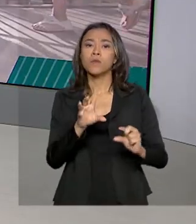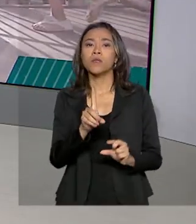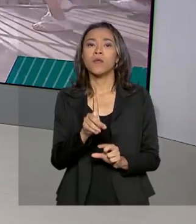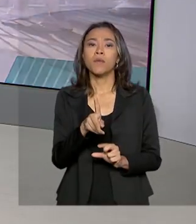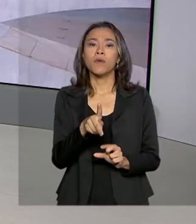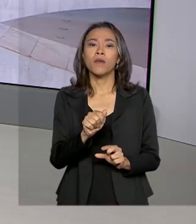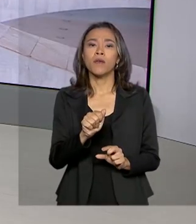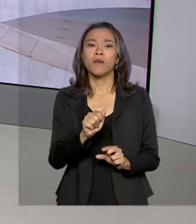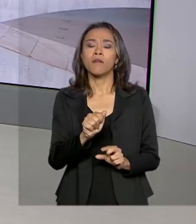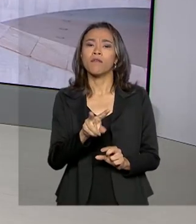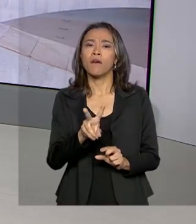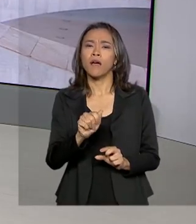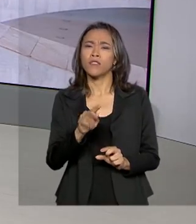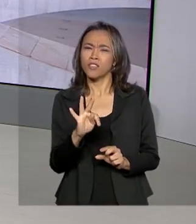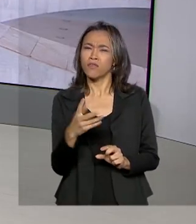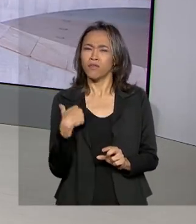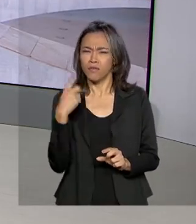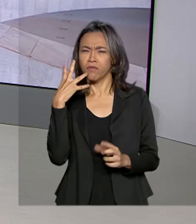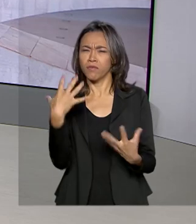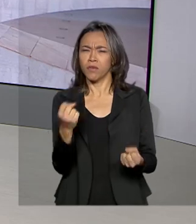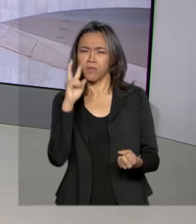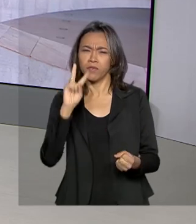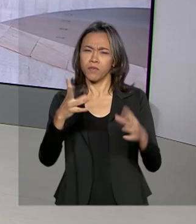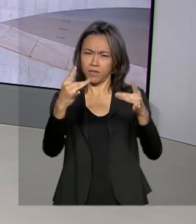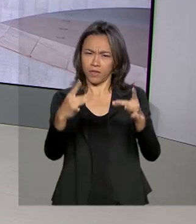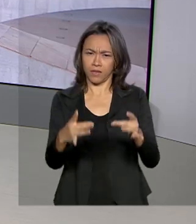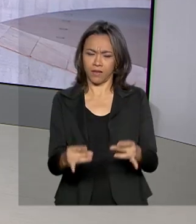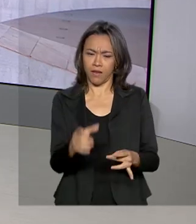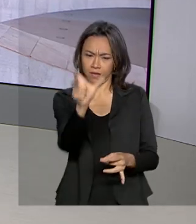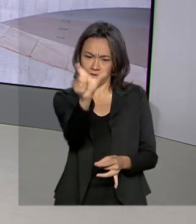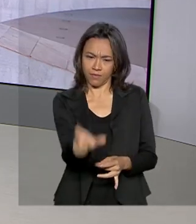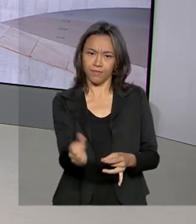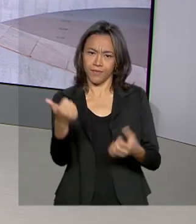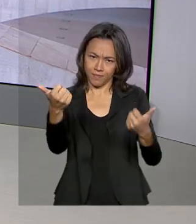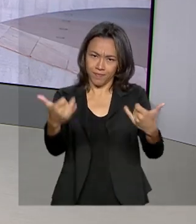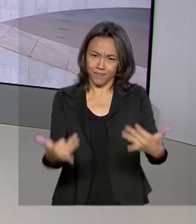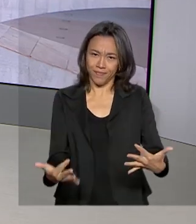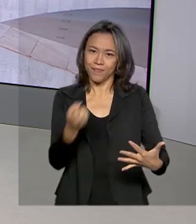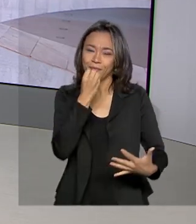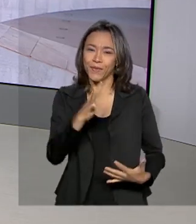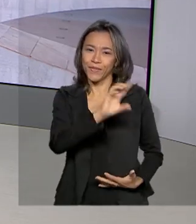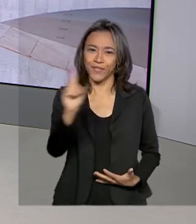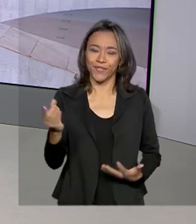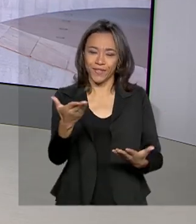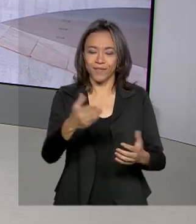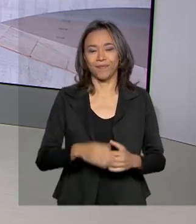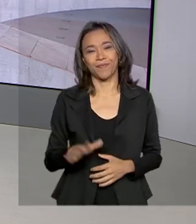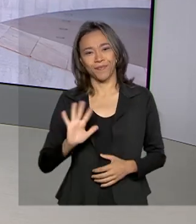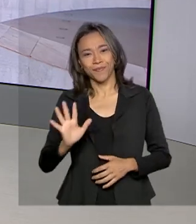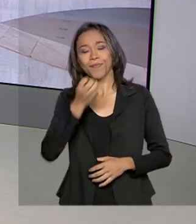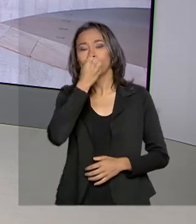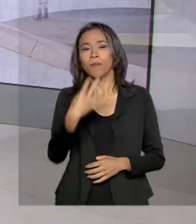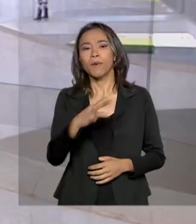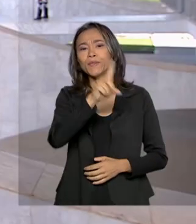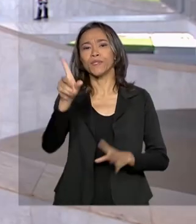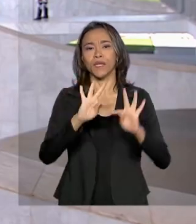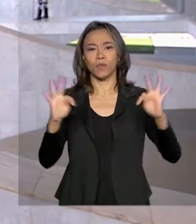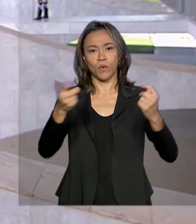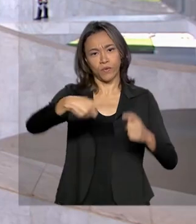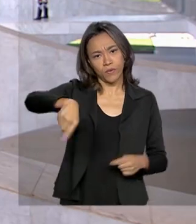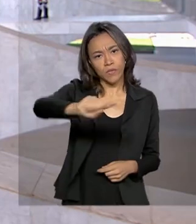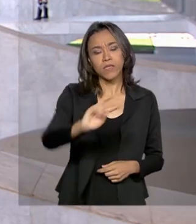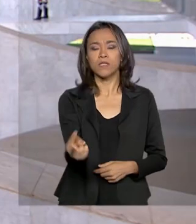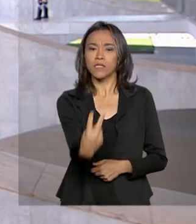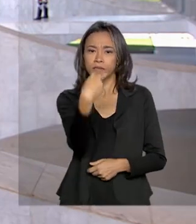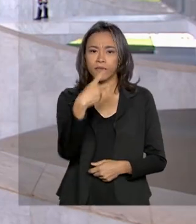Planalto saber os detalhes sobre esse assunto com a repórter Luana Karen. Luana, bom dia para você. Olá, Renata. Bom dia. Bom dia a todos que nos acompanham